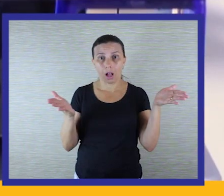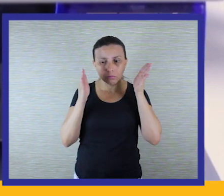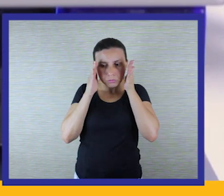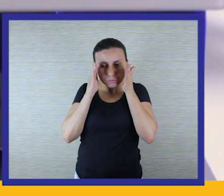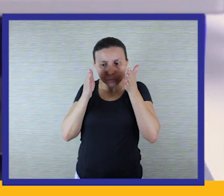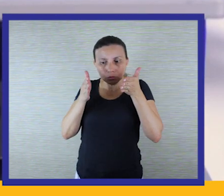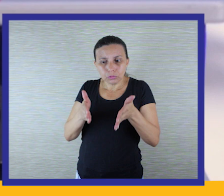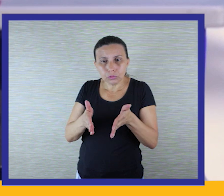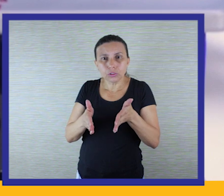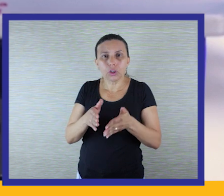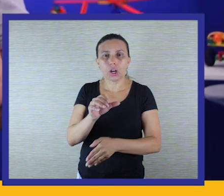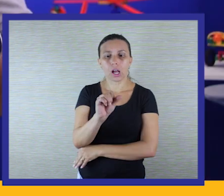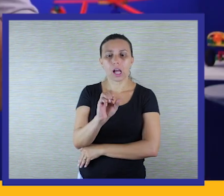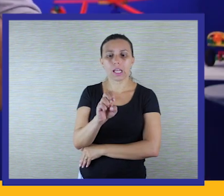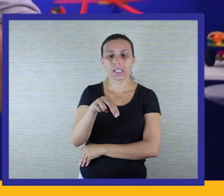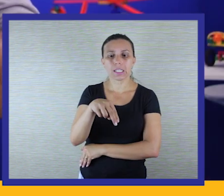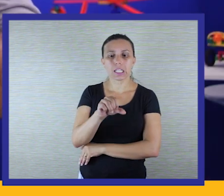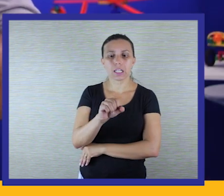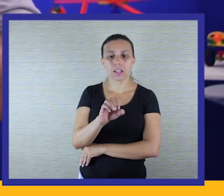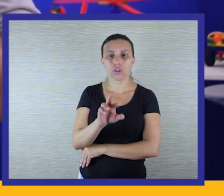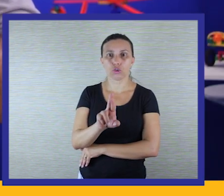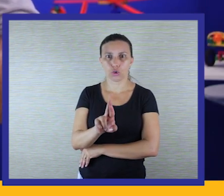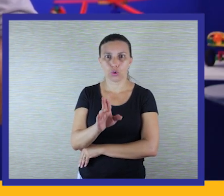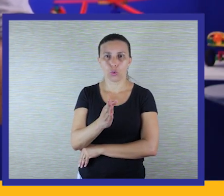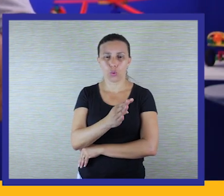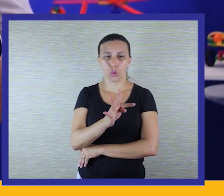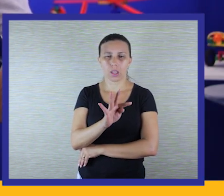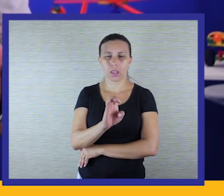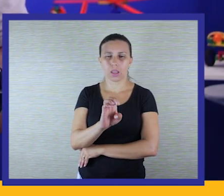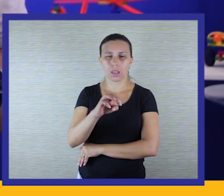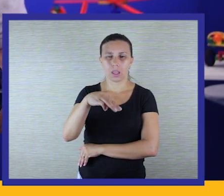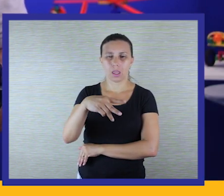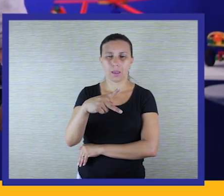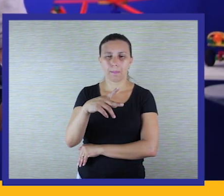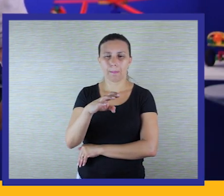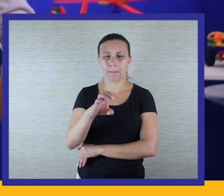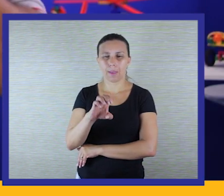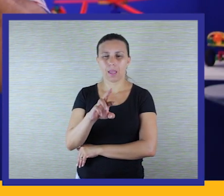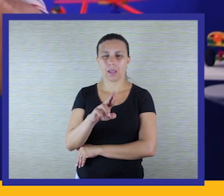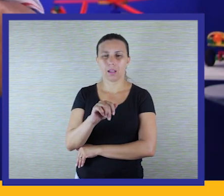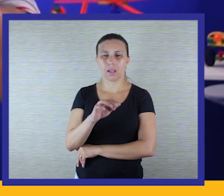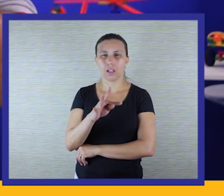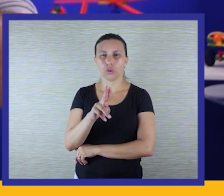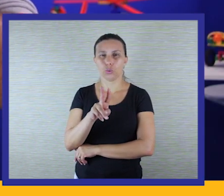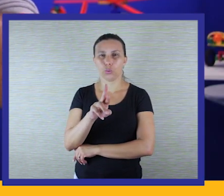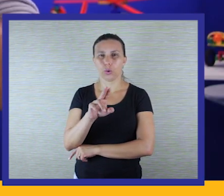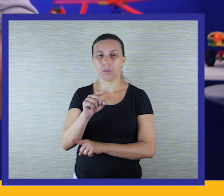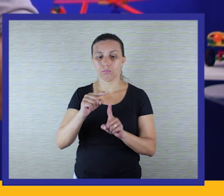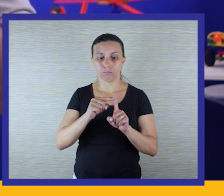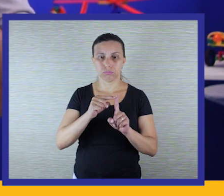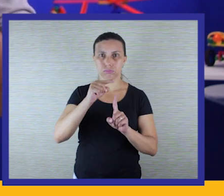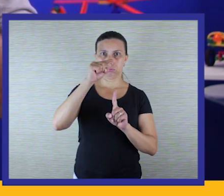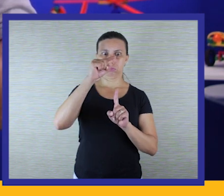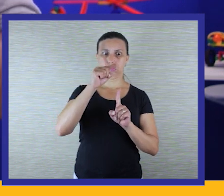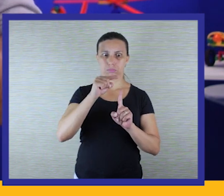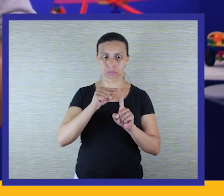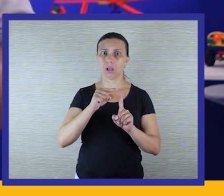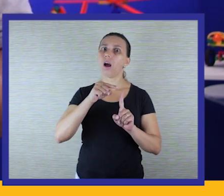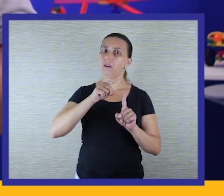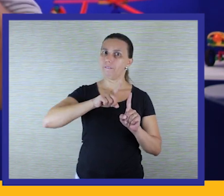sensor de temperatura. Como esse sensor trabalha com valores variáveis, lembram disso?